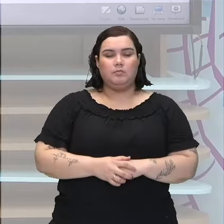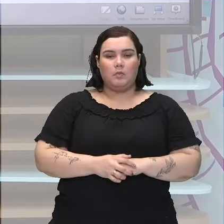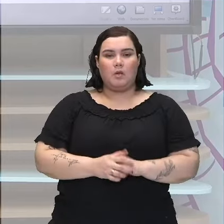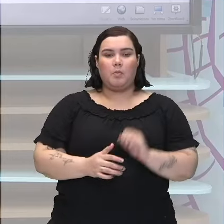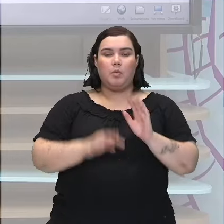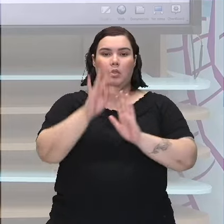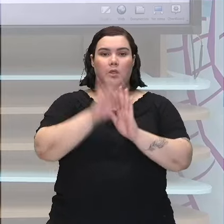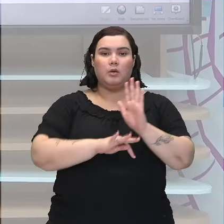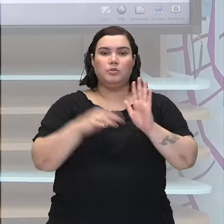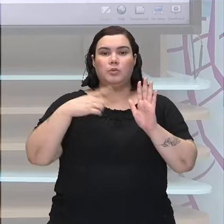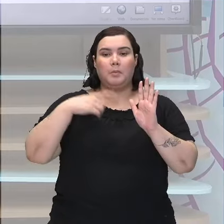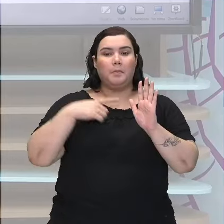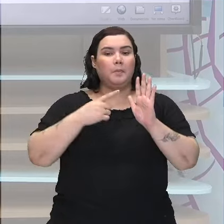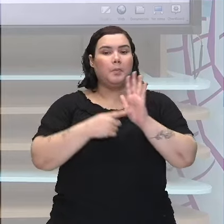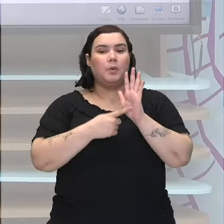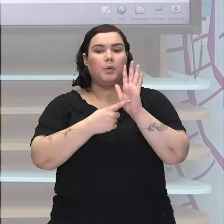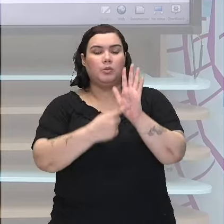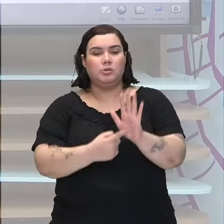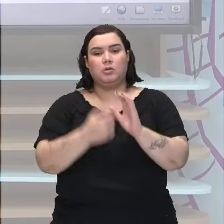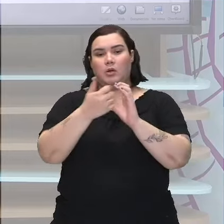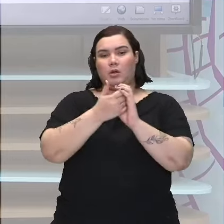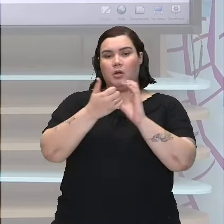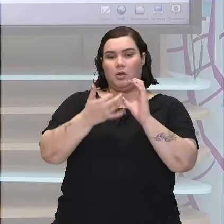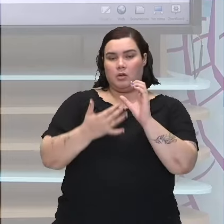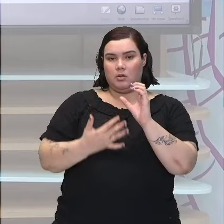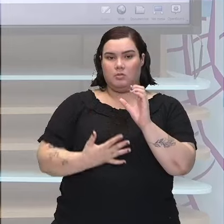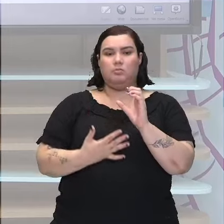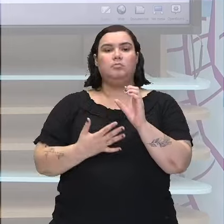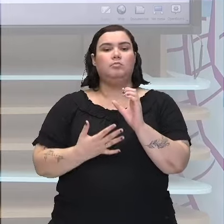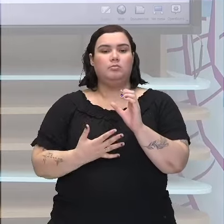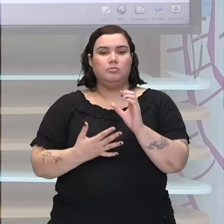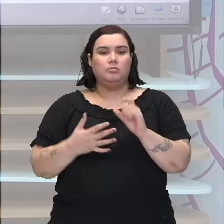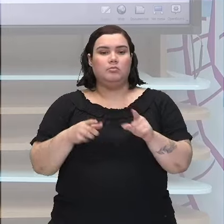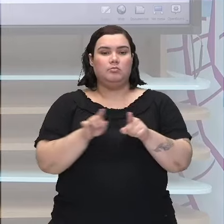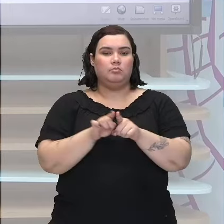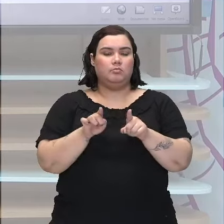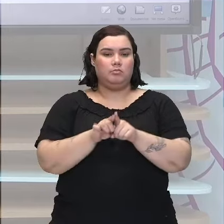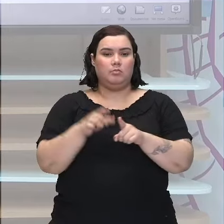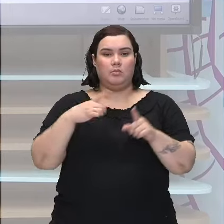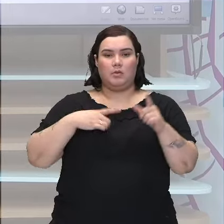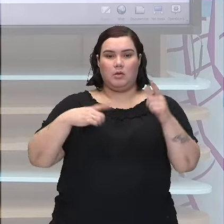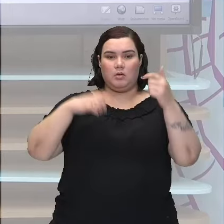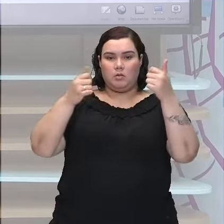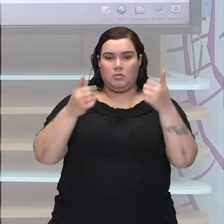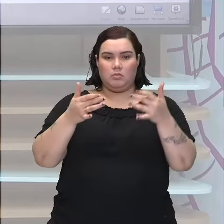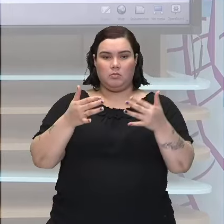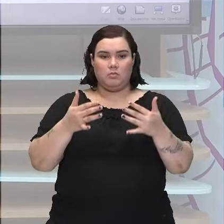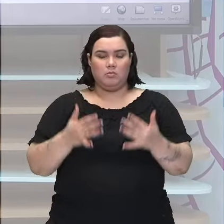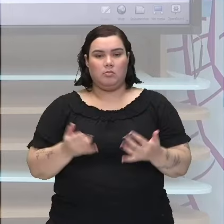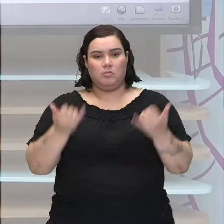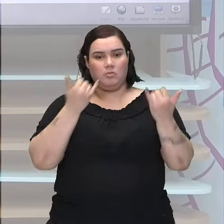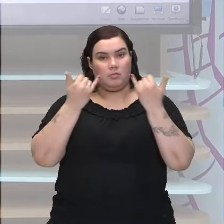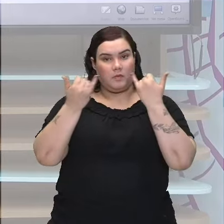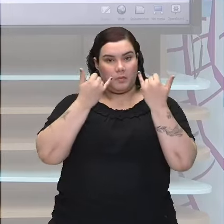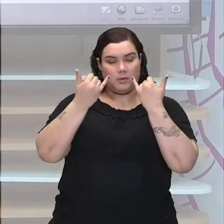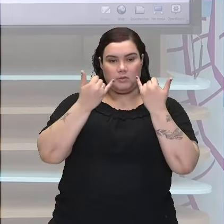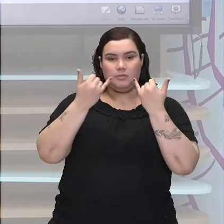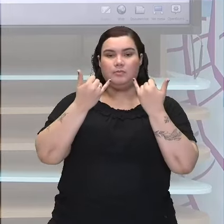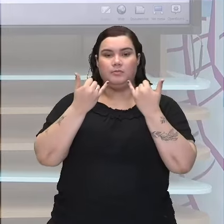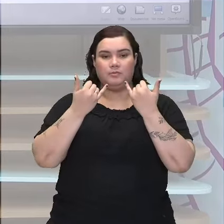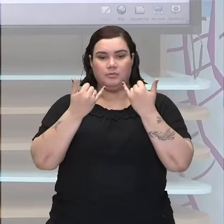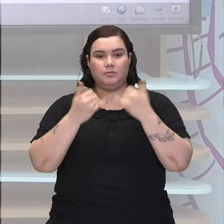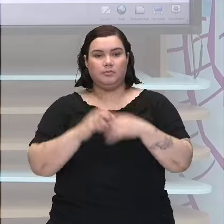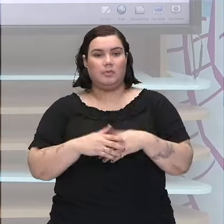porque está expondo características e explicando informações.